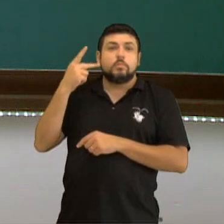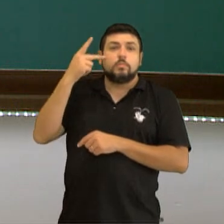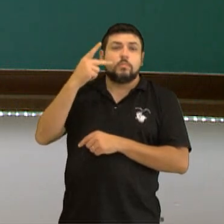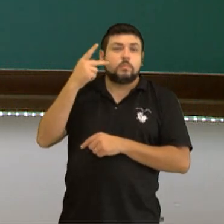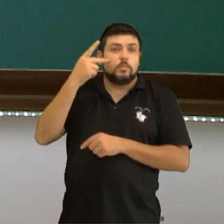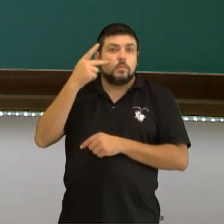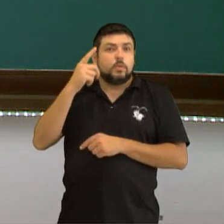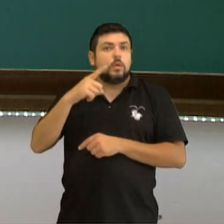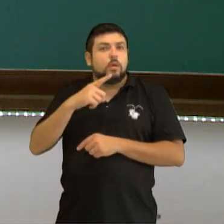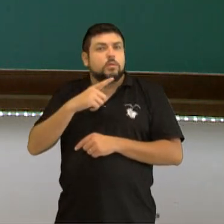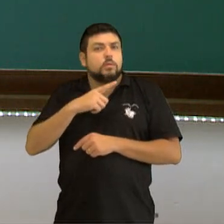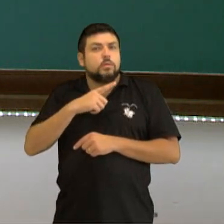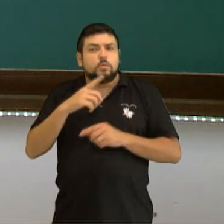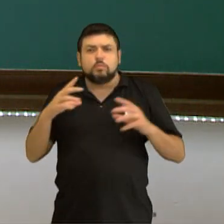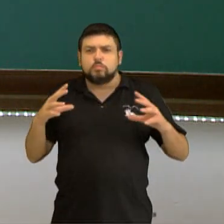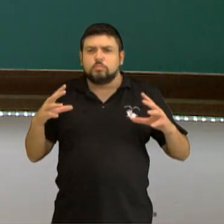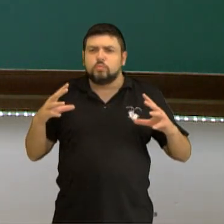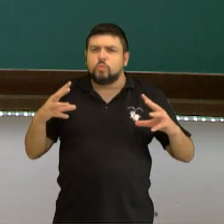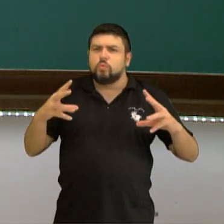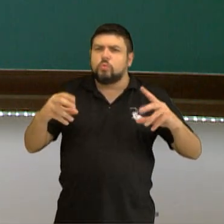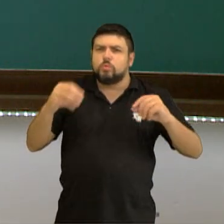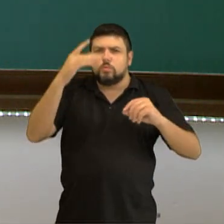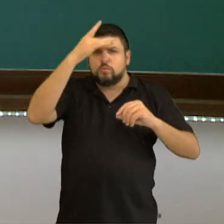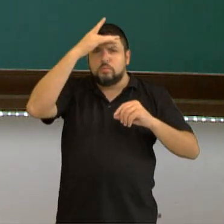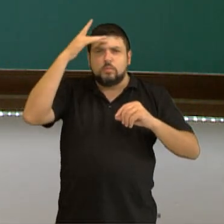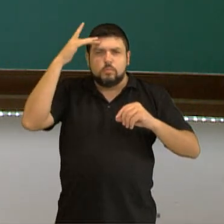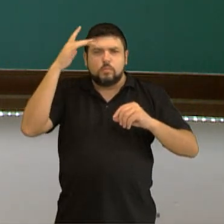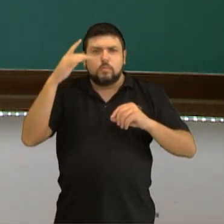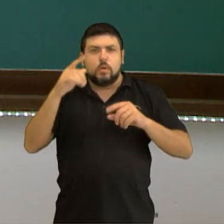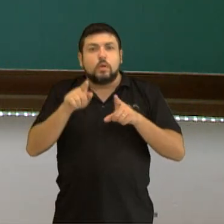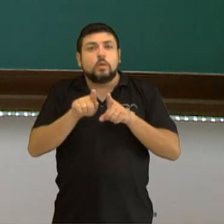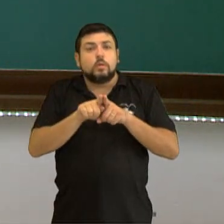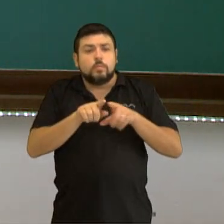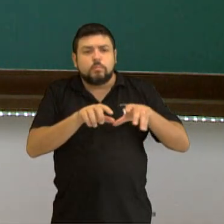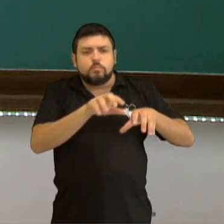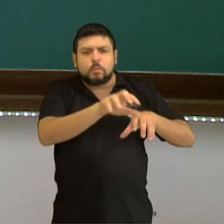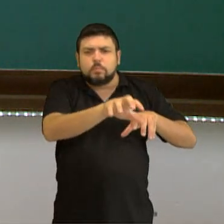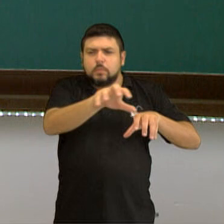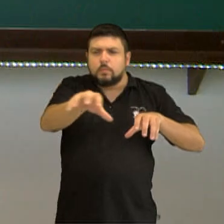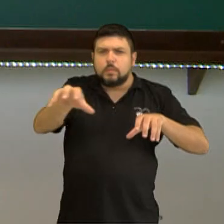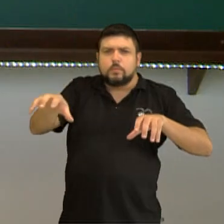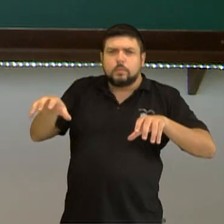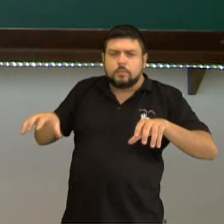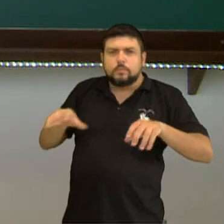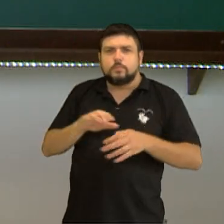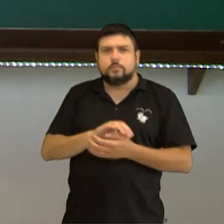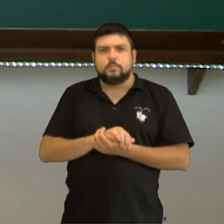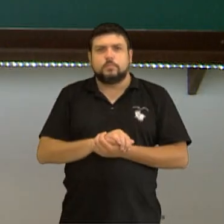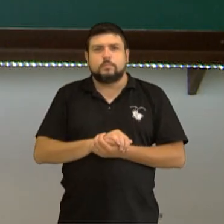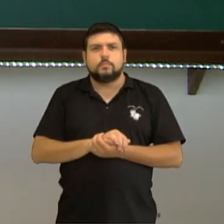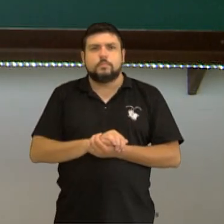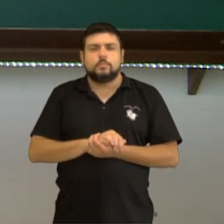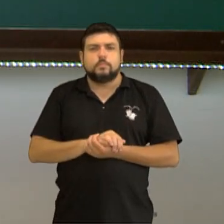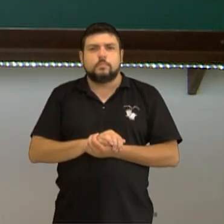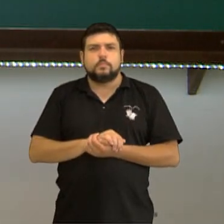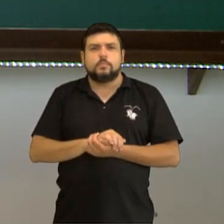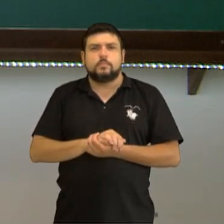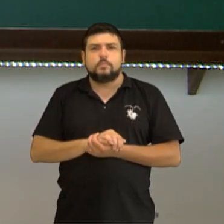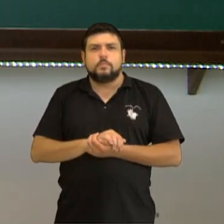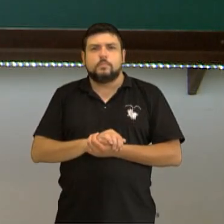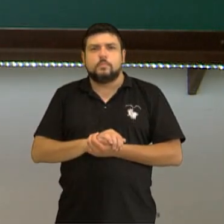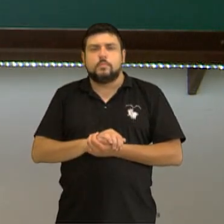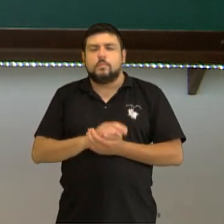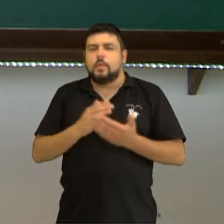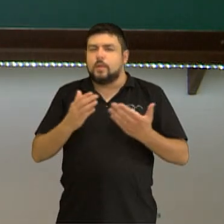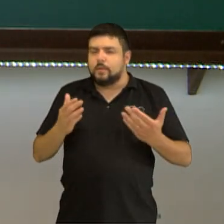cidadãos, em diversas instituições sociais em que vivenciamos. Ou seja, pessoal, já para deixar bem legal